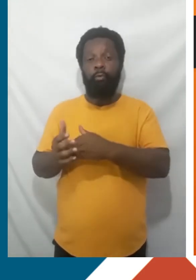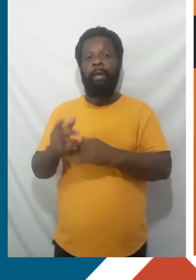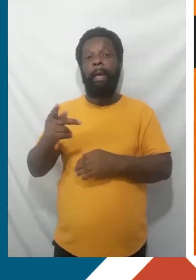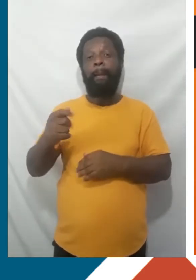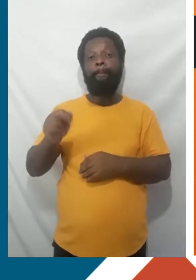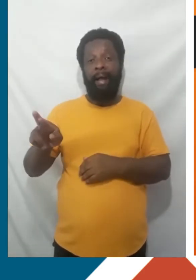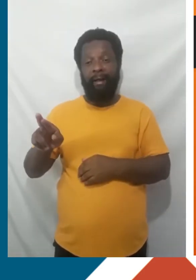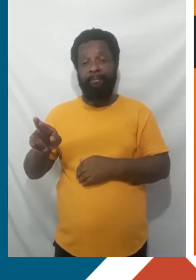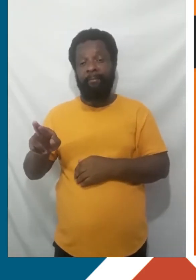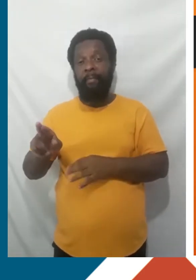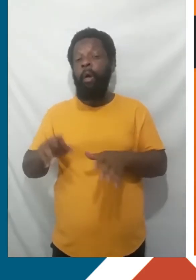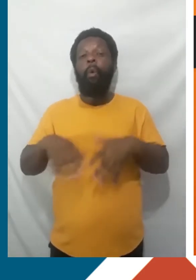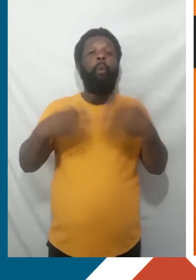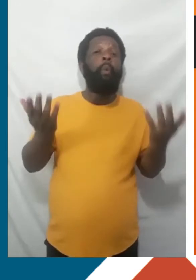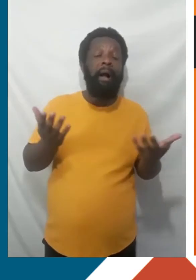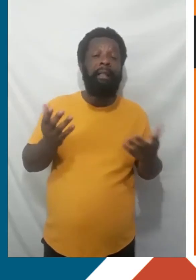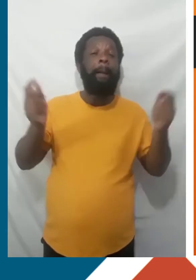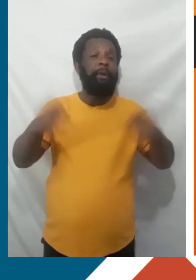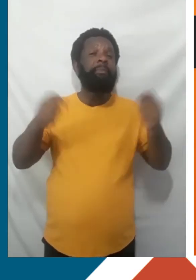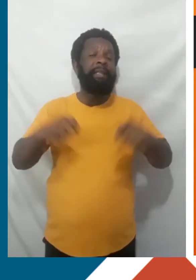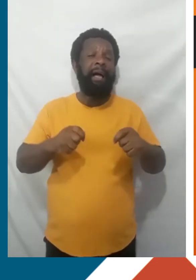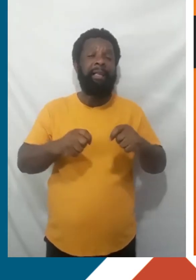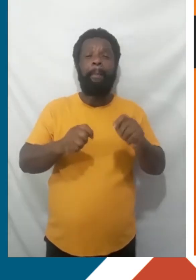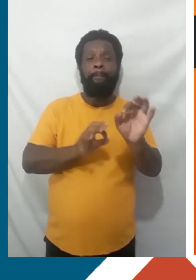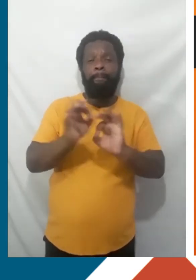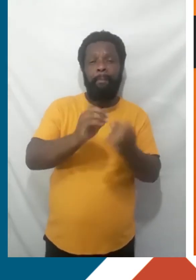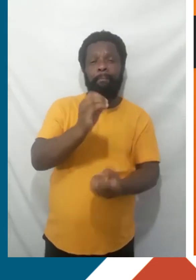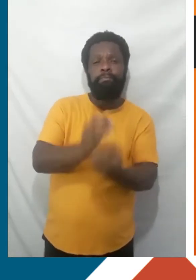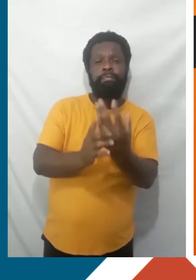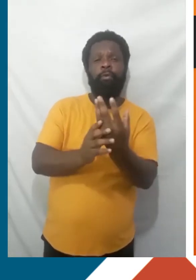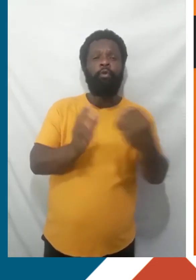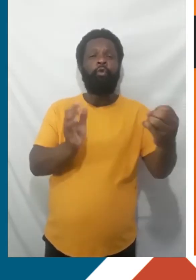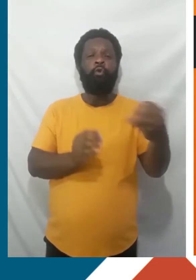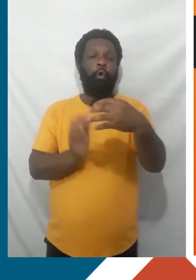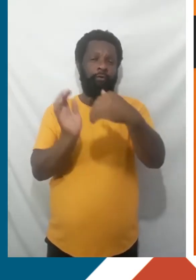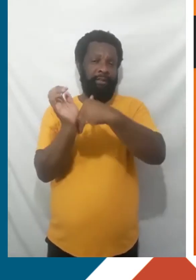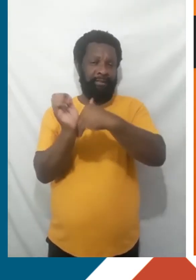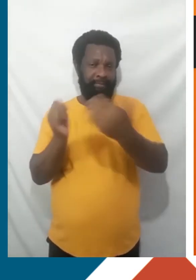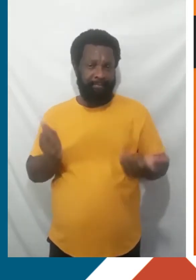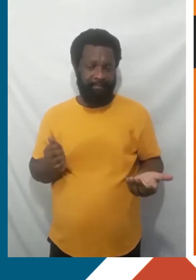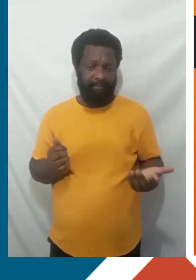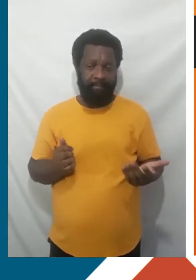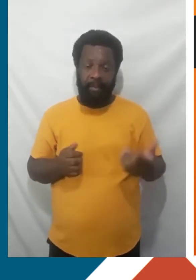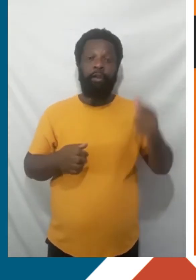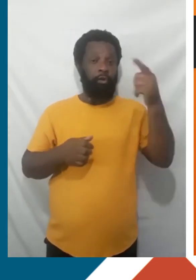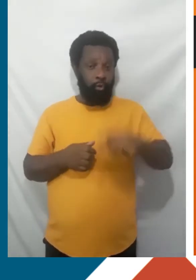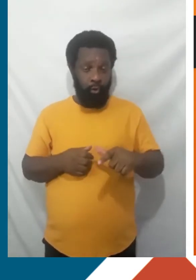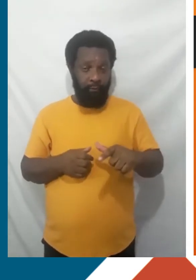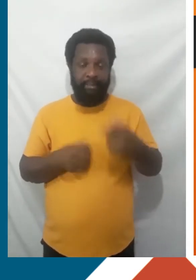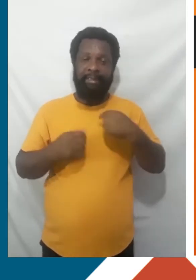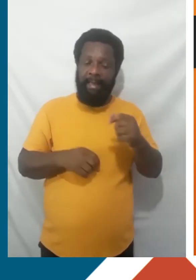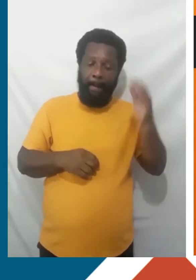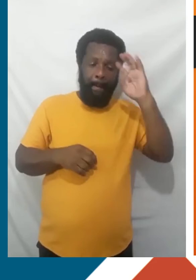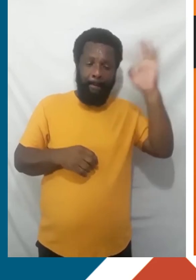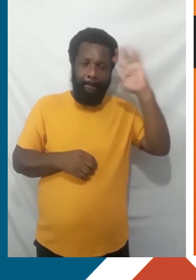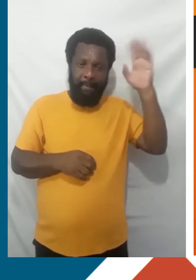par. Quantas são as possibilidades que ele tem para compor essa nova senha? Então, novamente nos